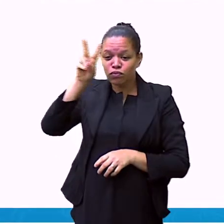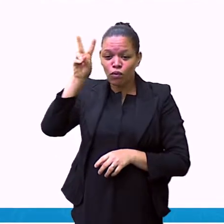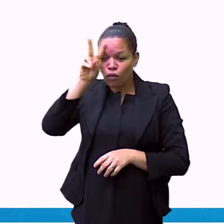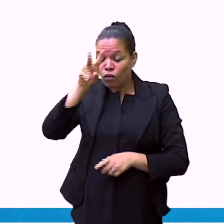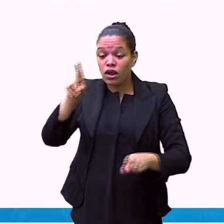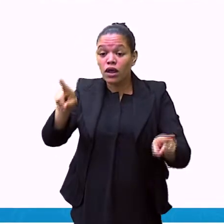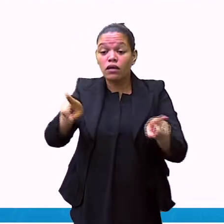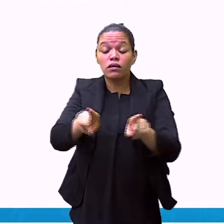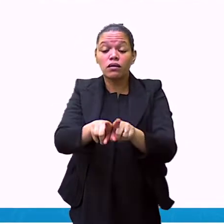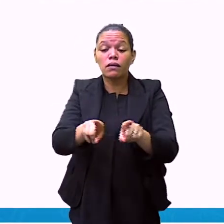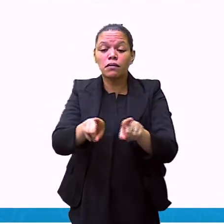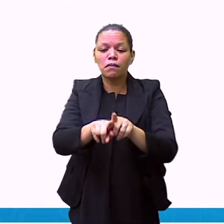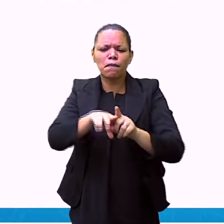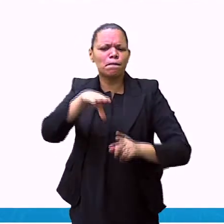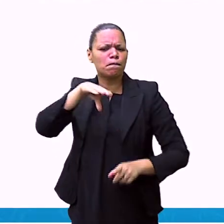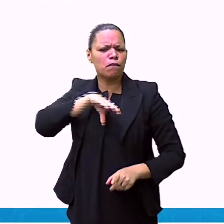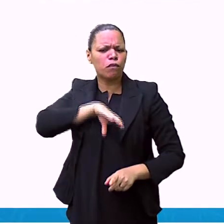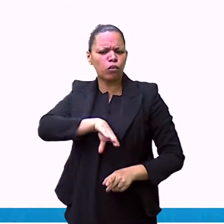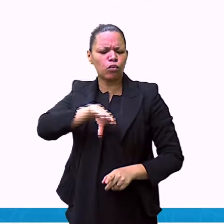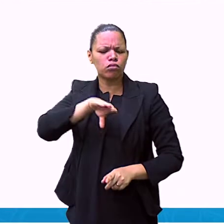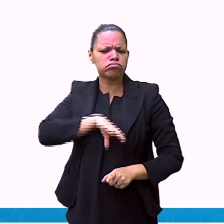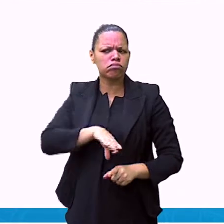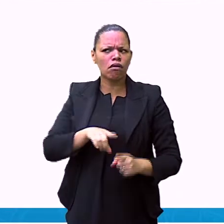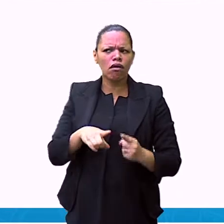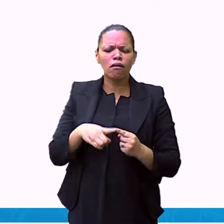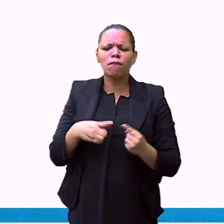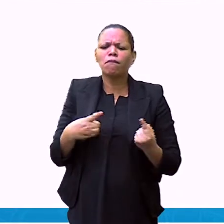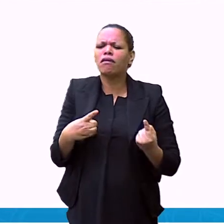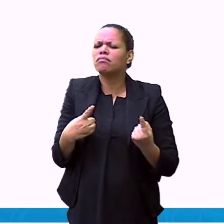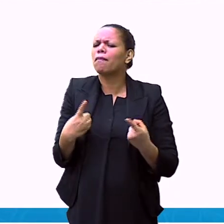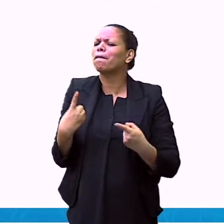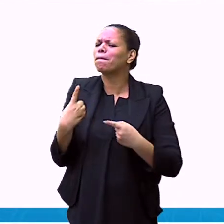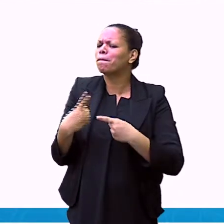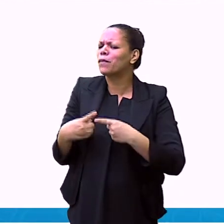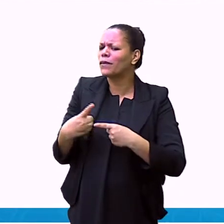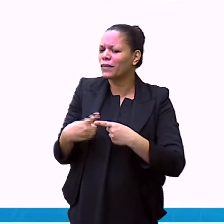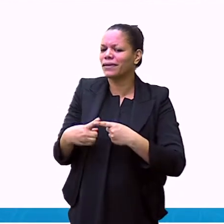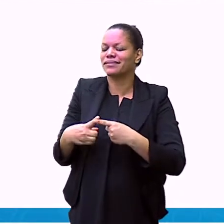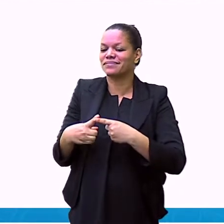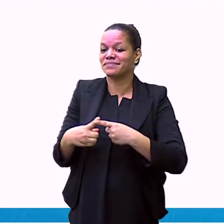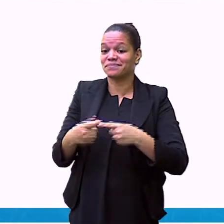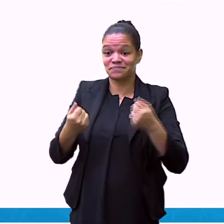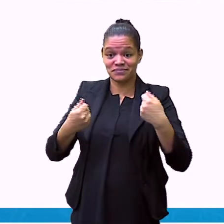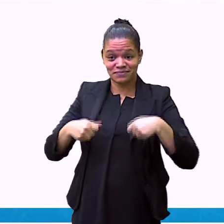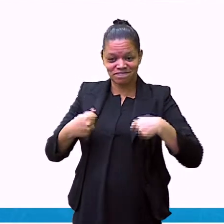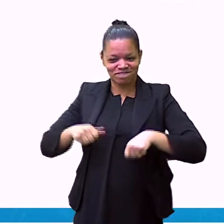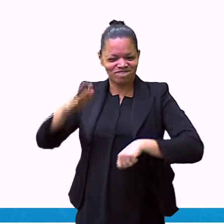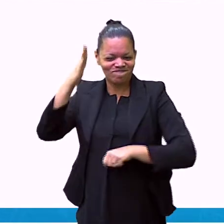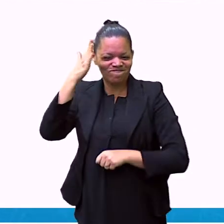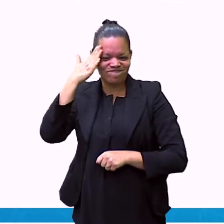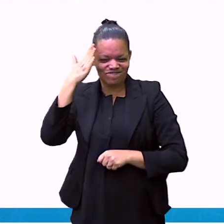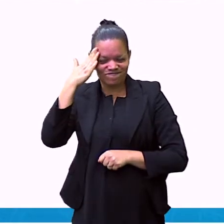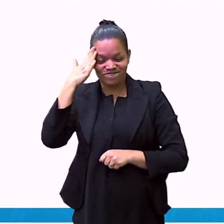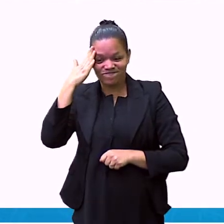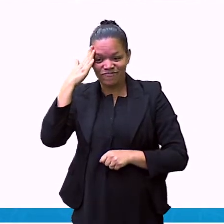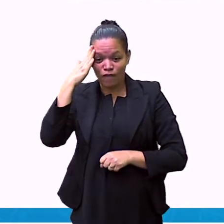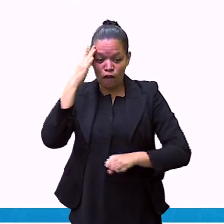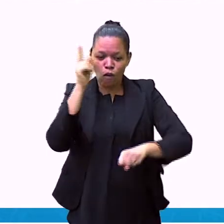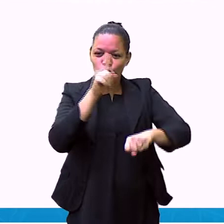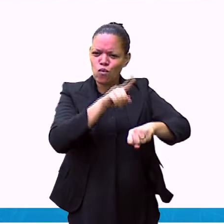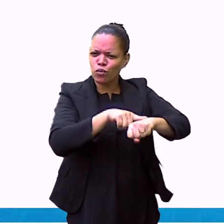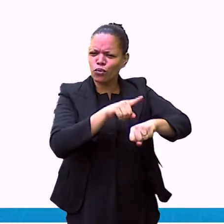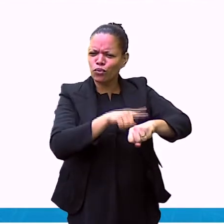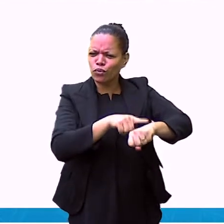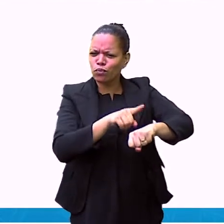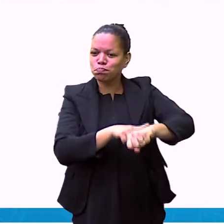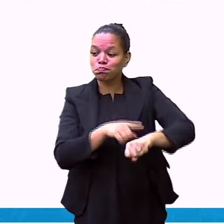Por quê? Porque nós precisamos entender a importância do tempo nas nossas vidas e da